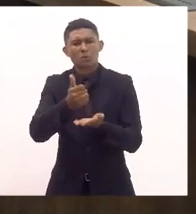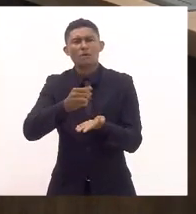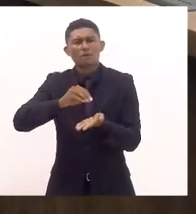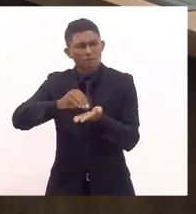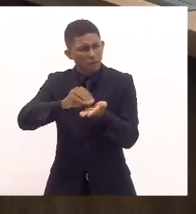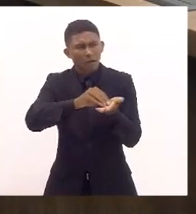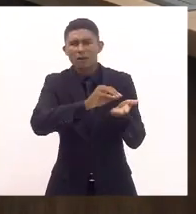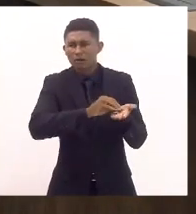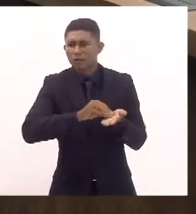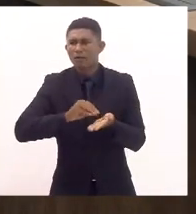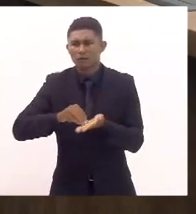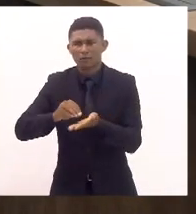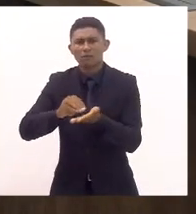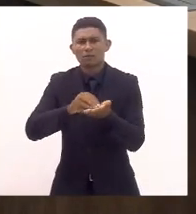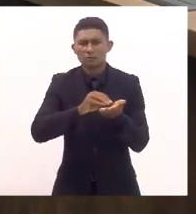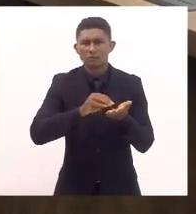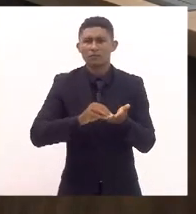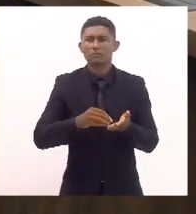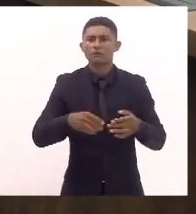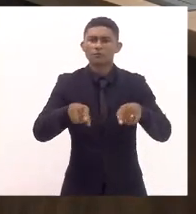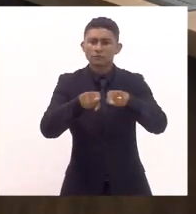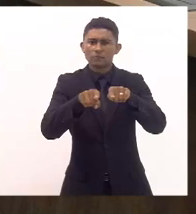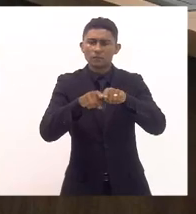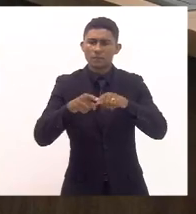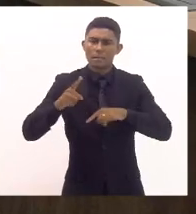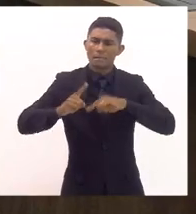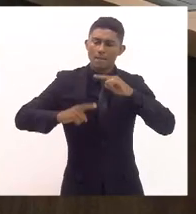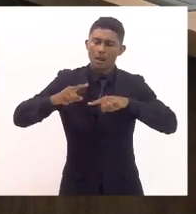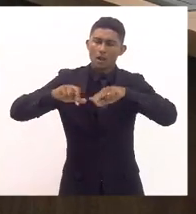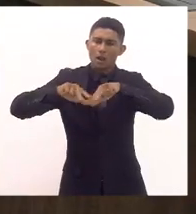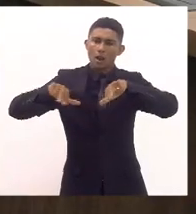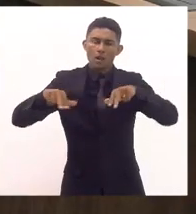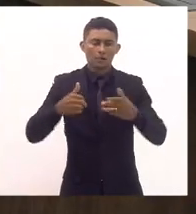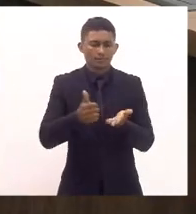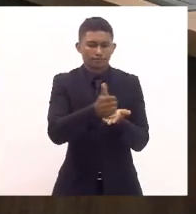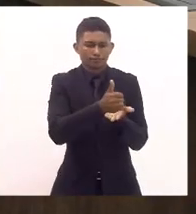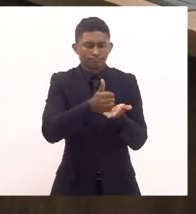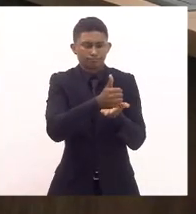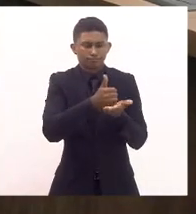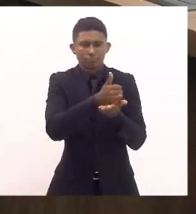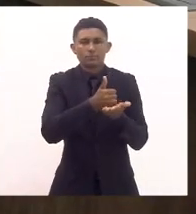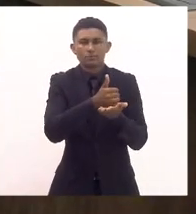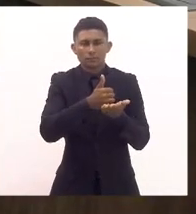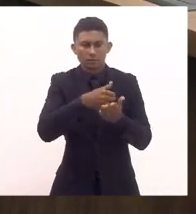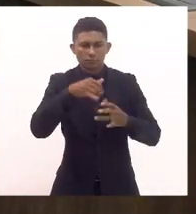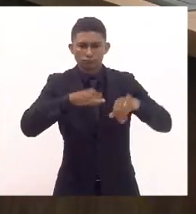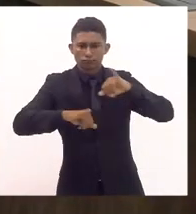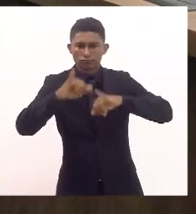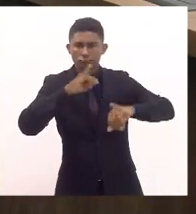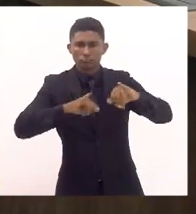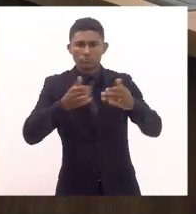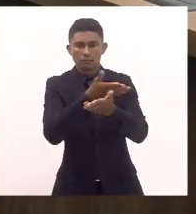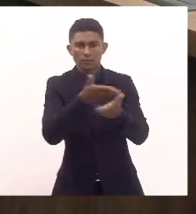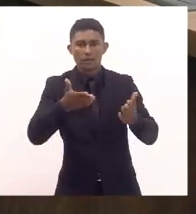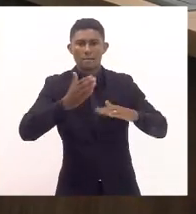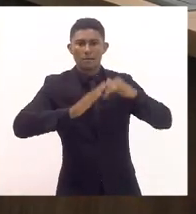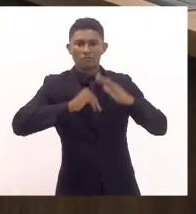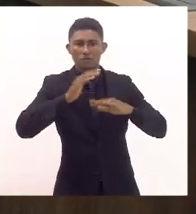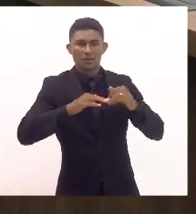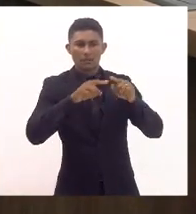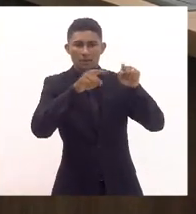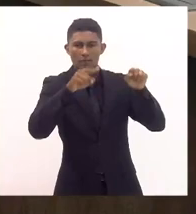já estão faltando faltam insumos inclusive já profissionais da saúde já chegam para nós